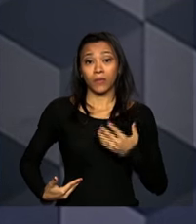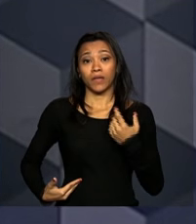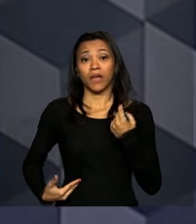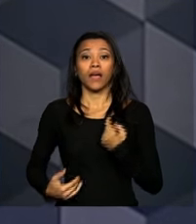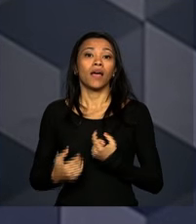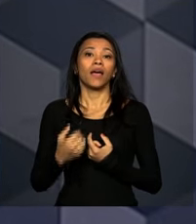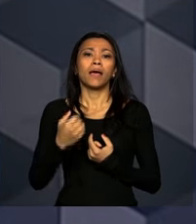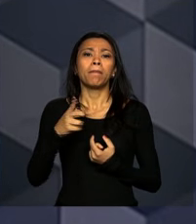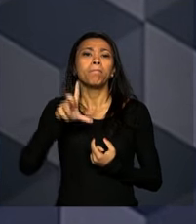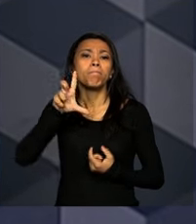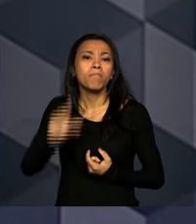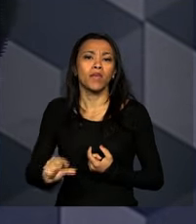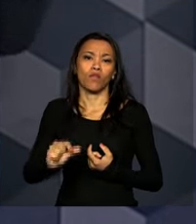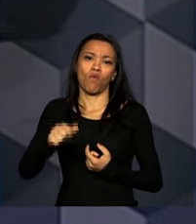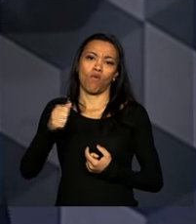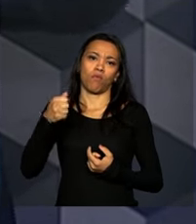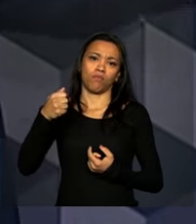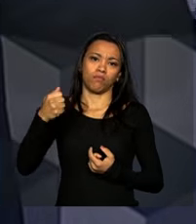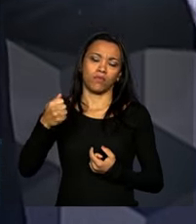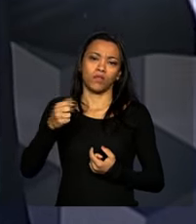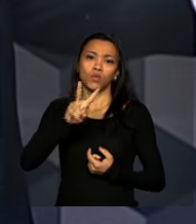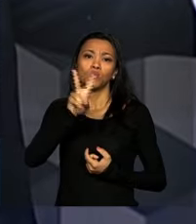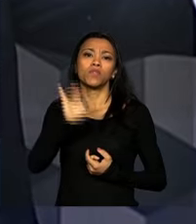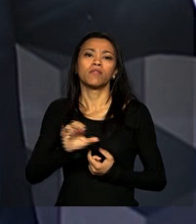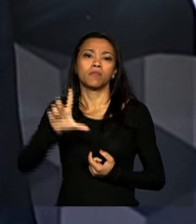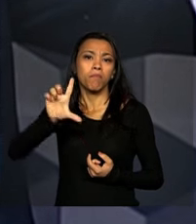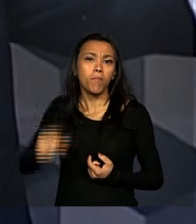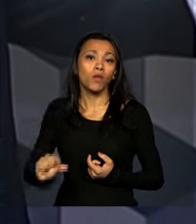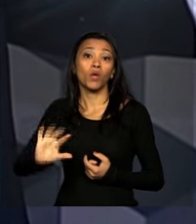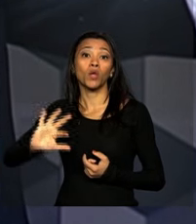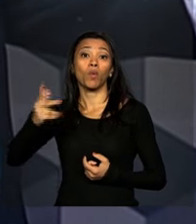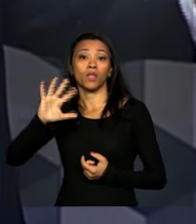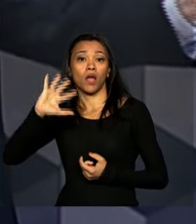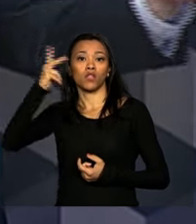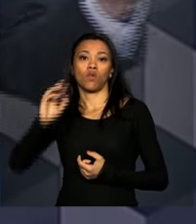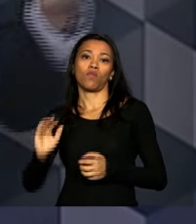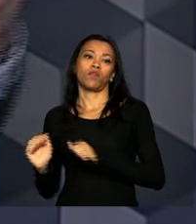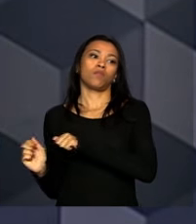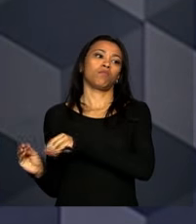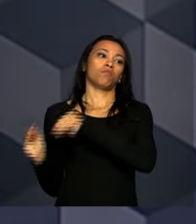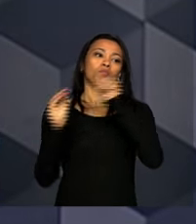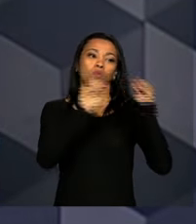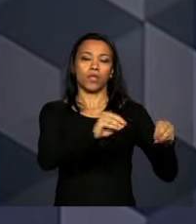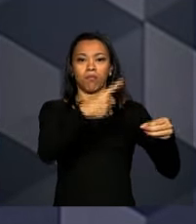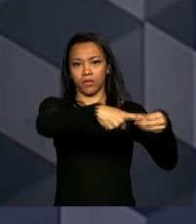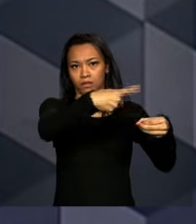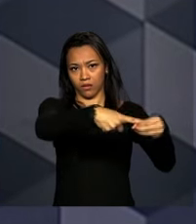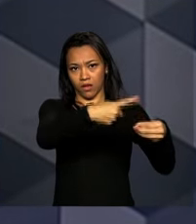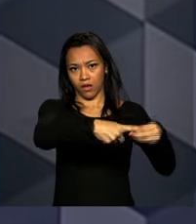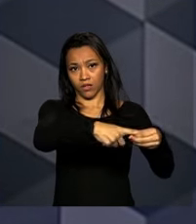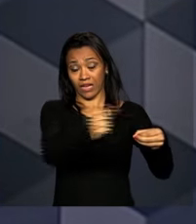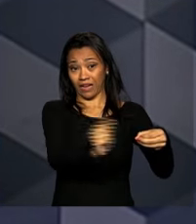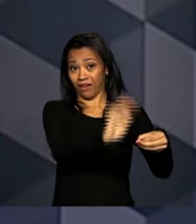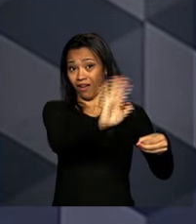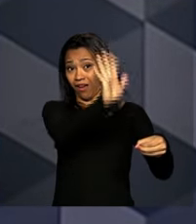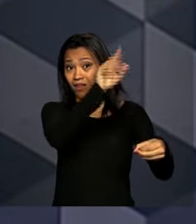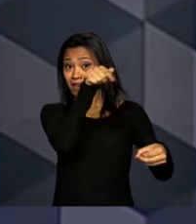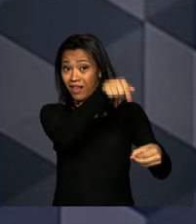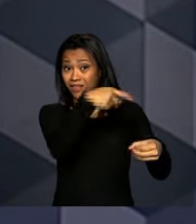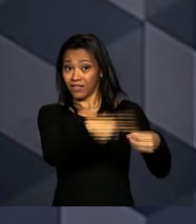2,5 vezes menos do que quando ela se muda para a cidade. Porque na cidade passa a